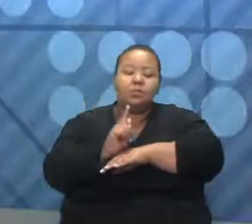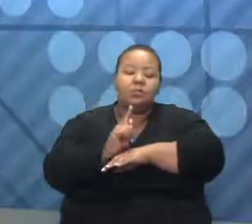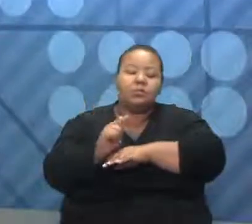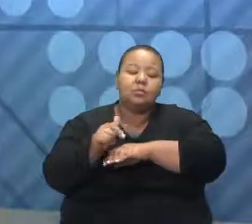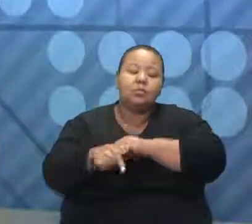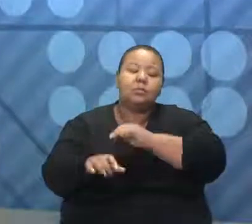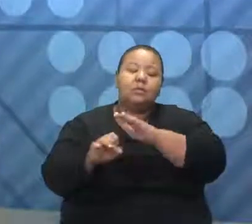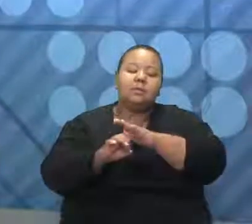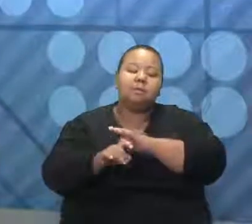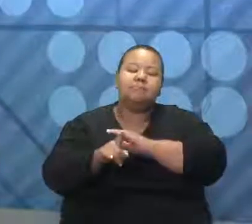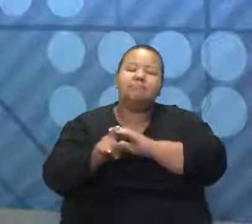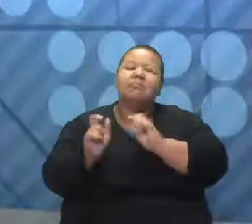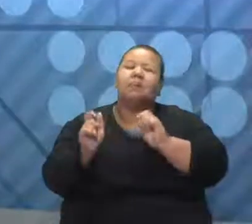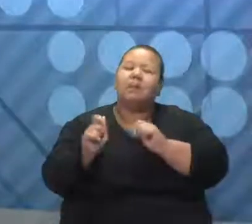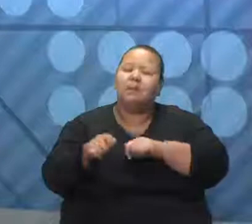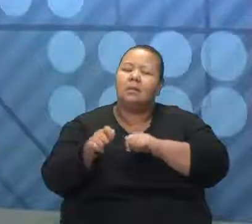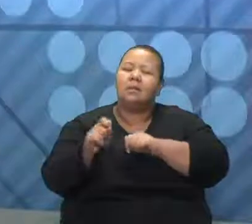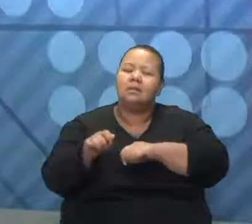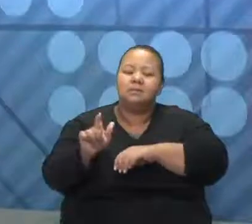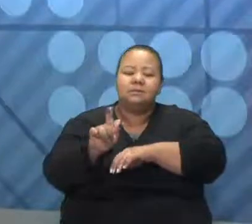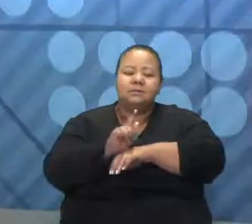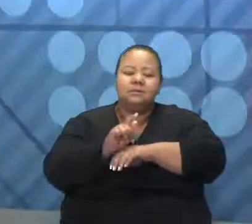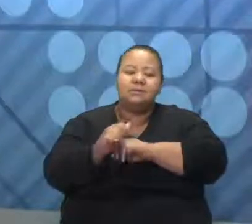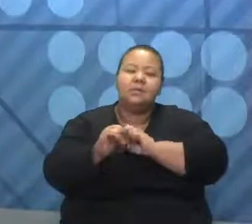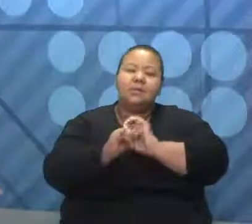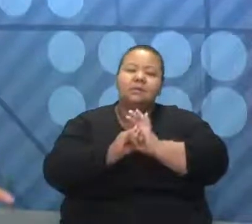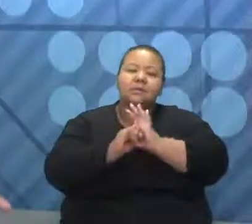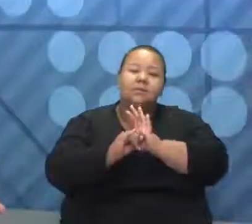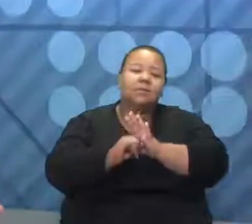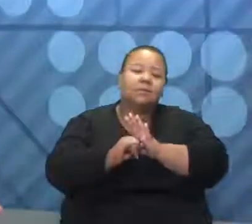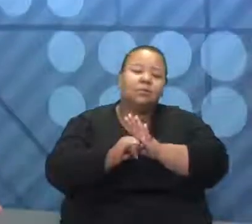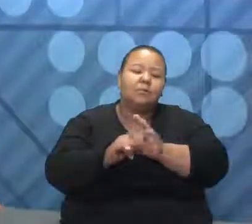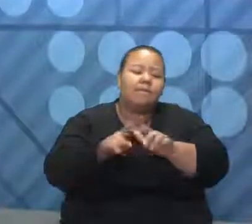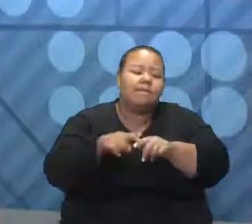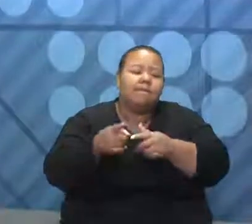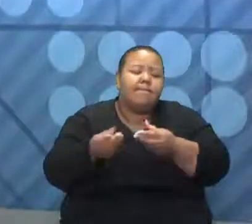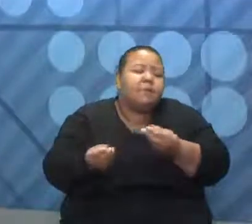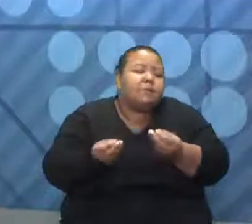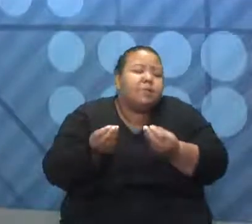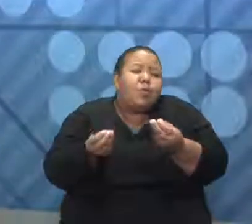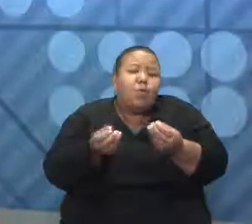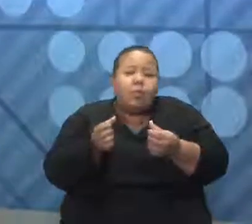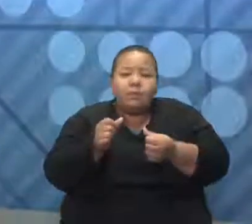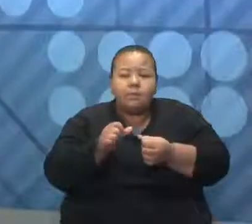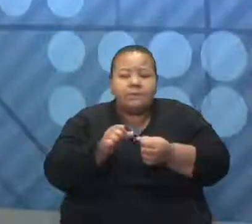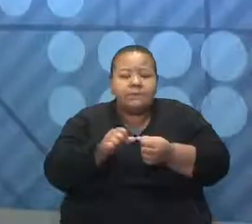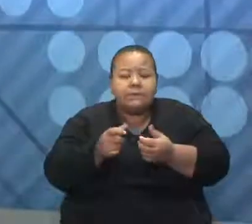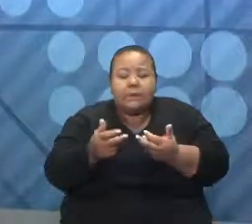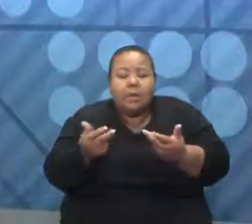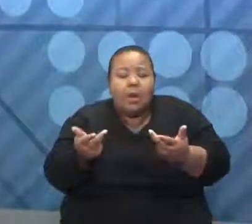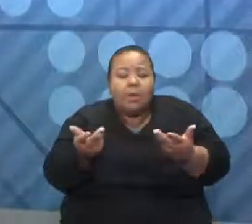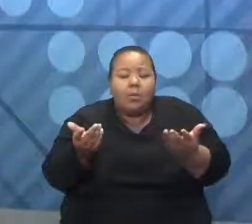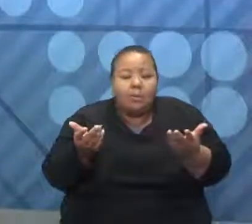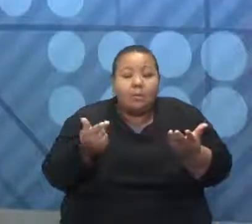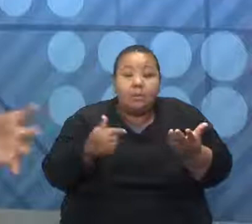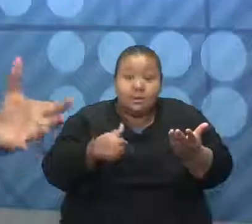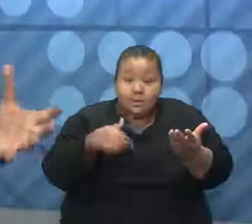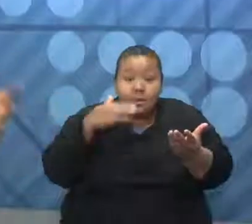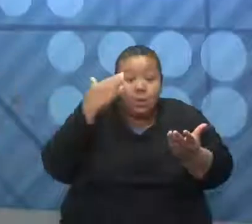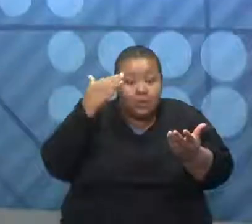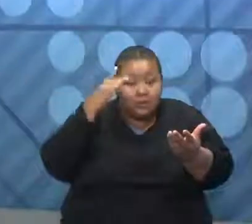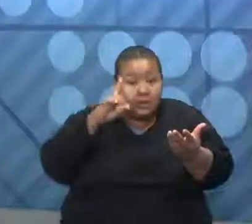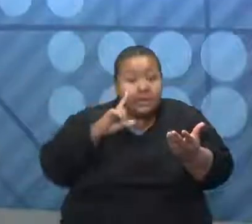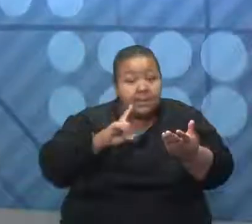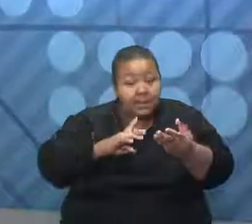não fazer o gerenciamento desses indicadores? Mas como fazer? Quais indicadores nós devemos controlar? Eu sei que tem